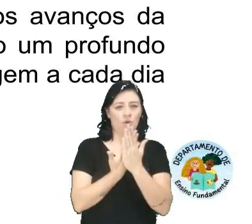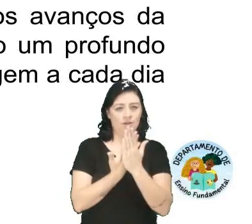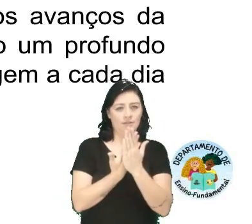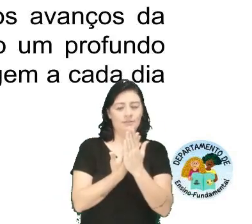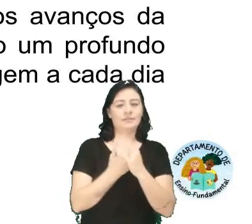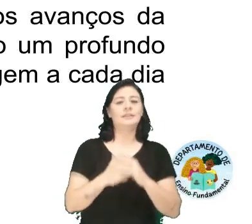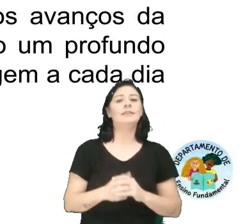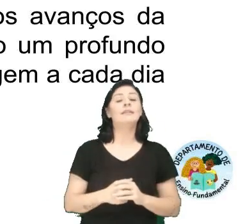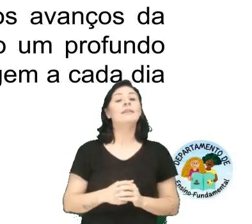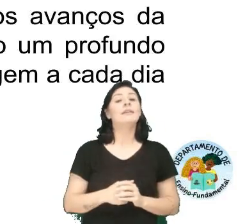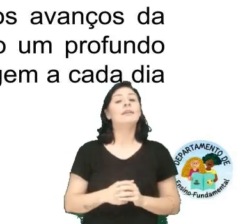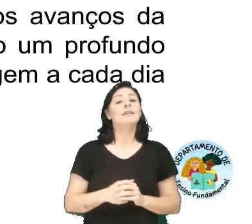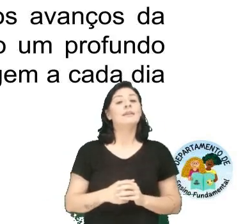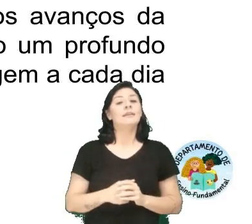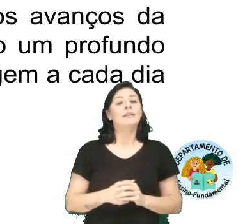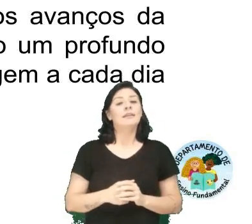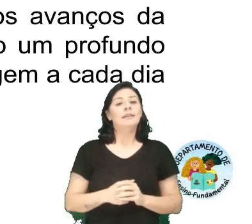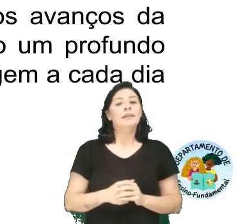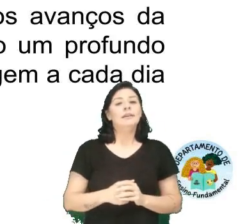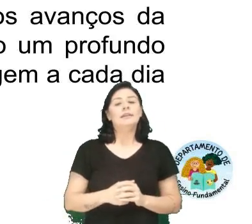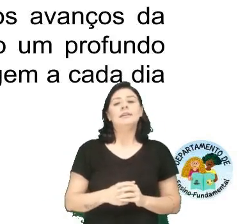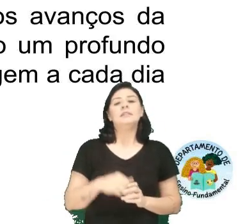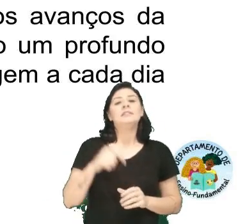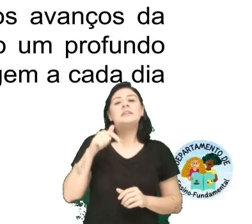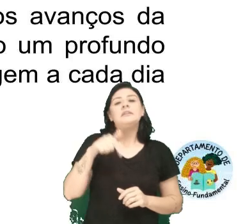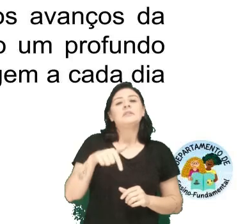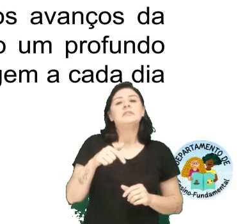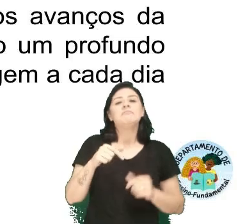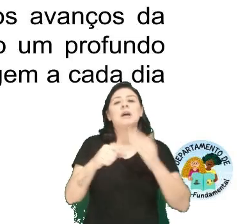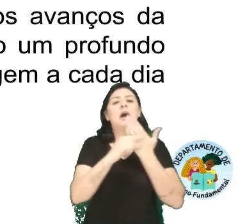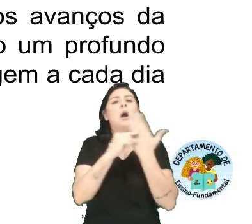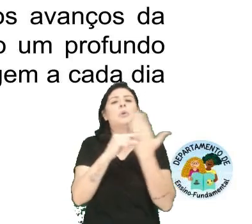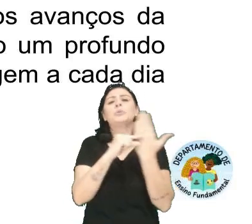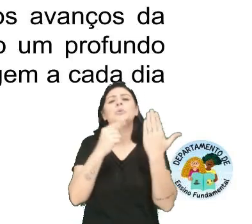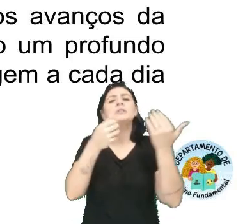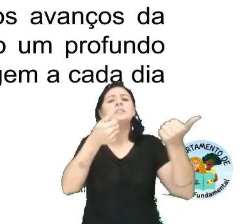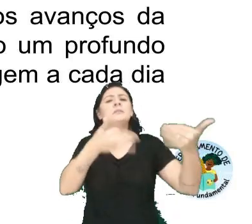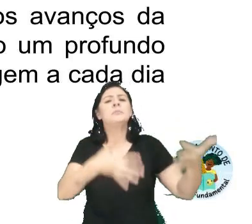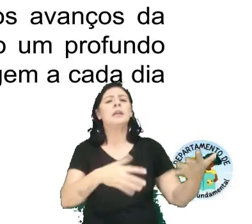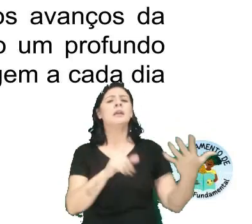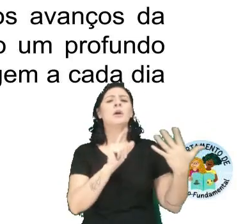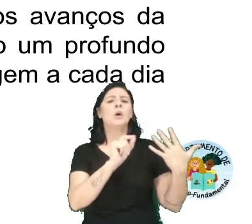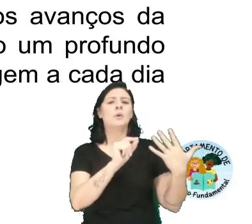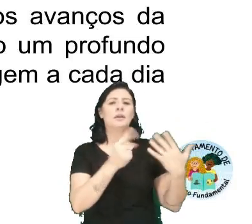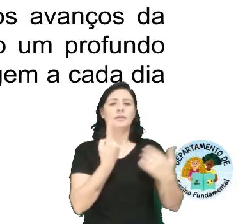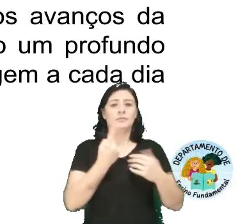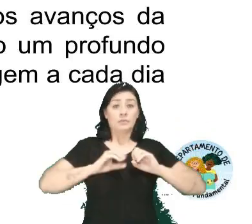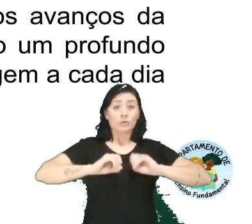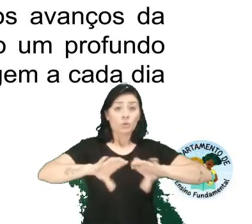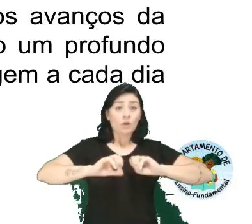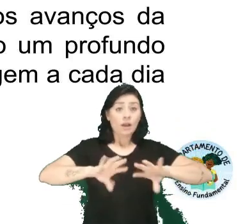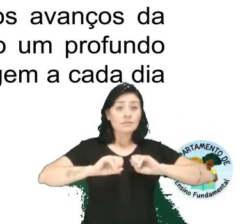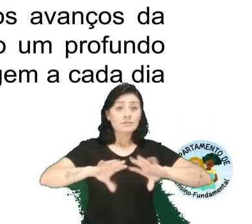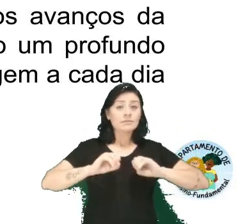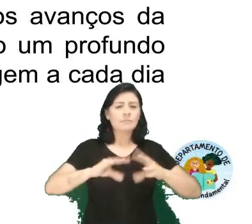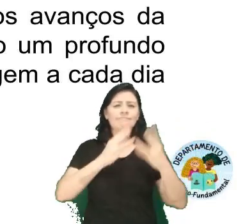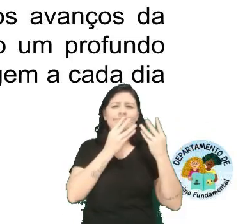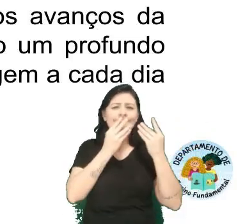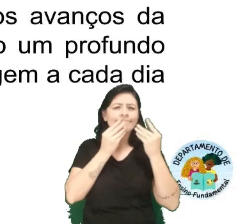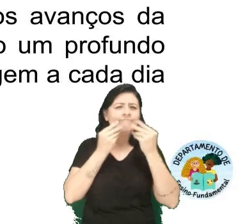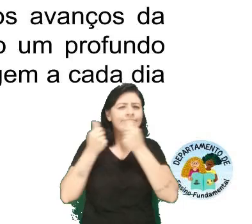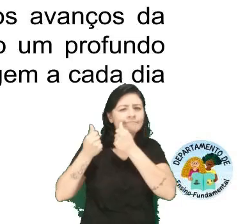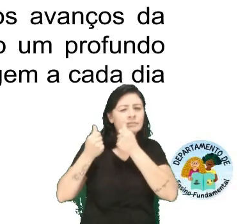estanque. Aqui, o que o Mohan quis dizer com isso? Que uma educação pertinente é uma